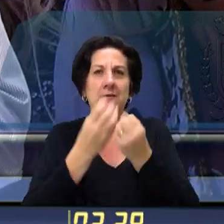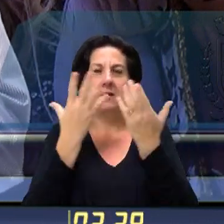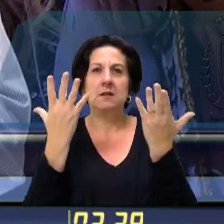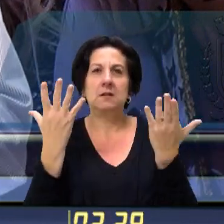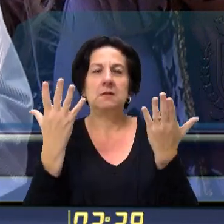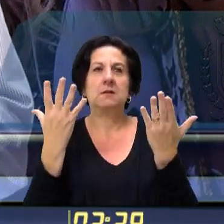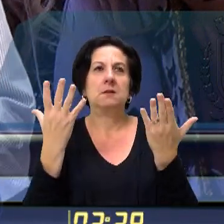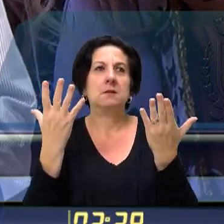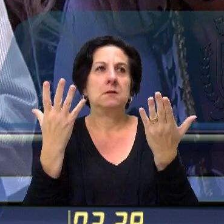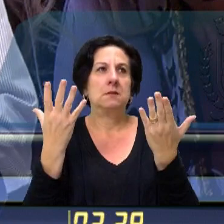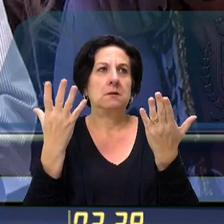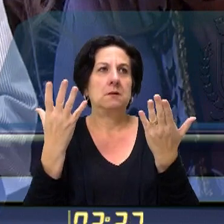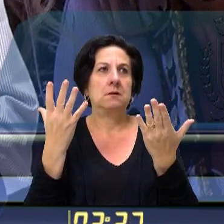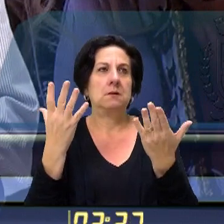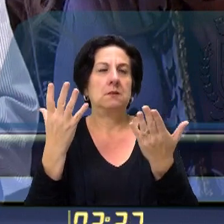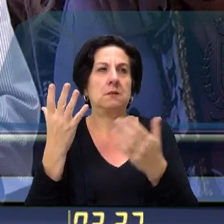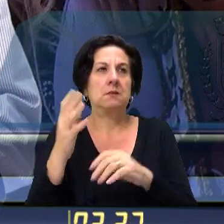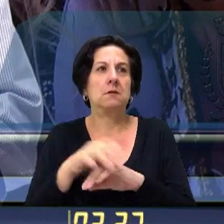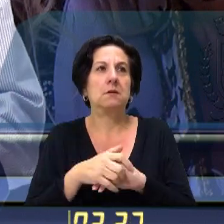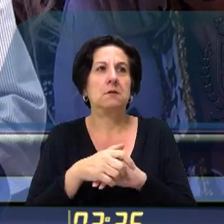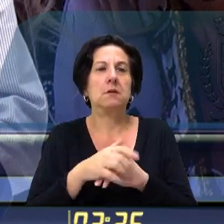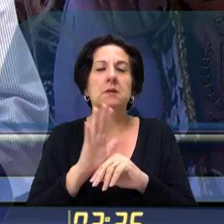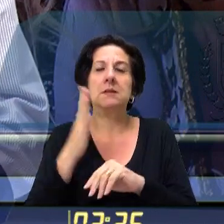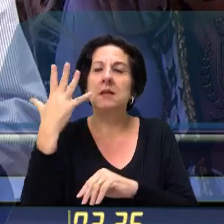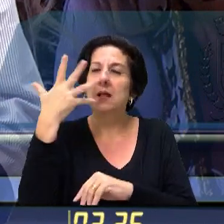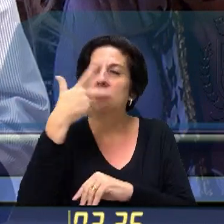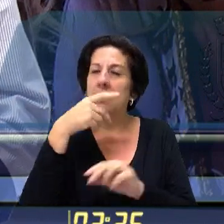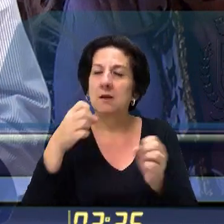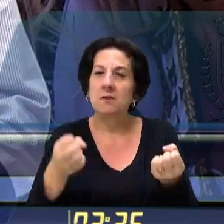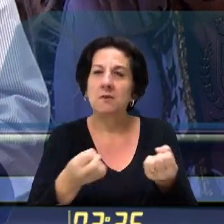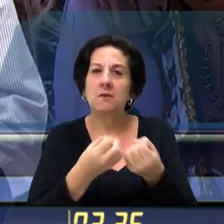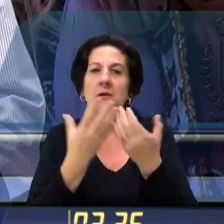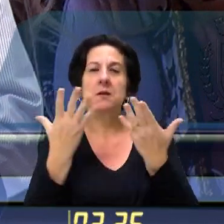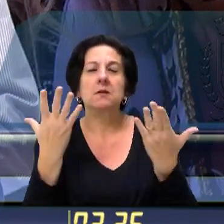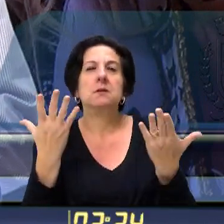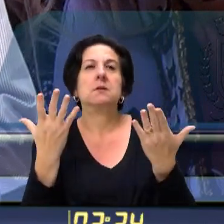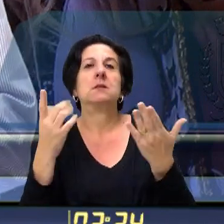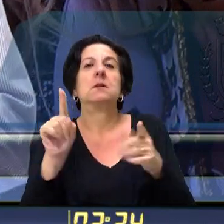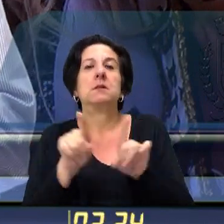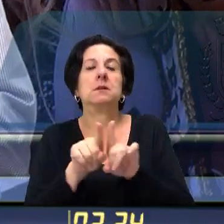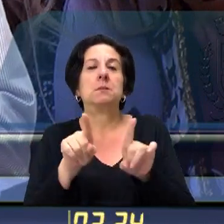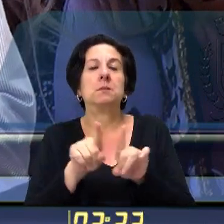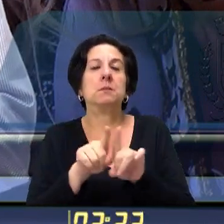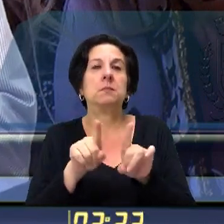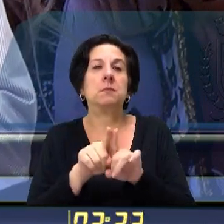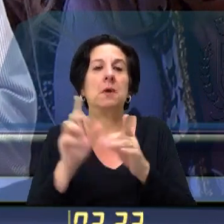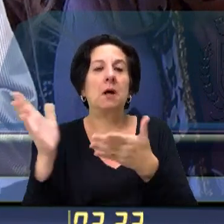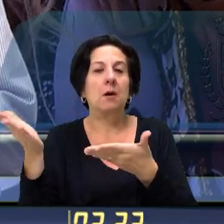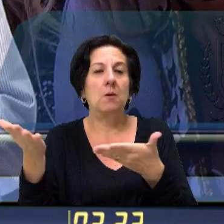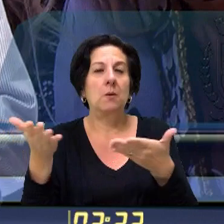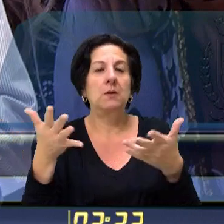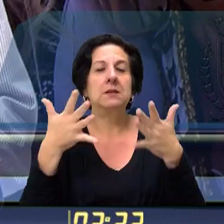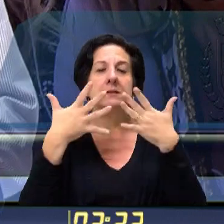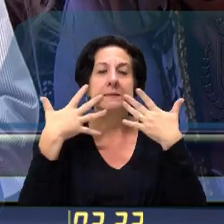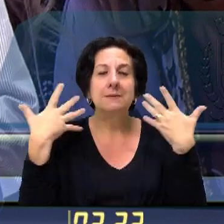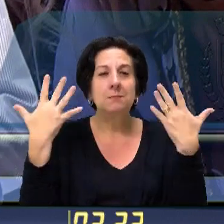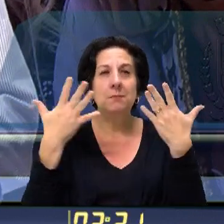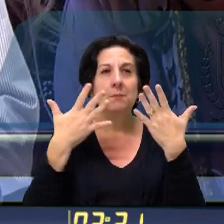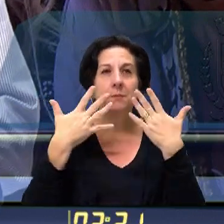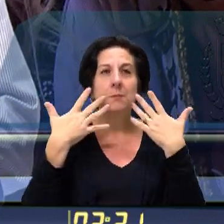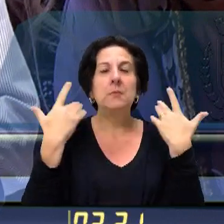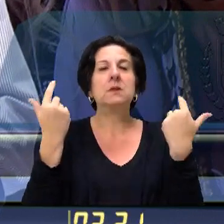pela eficiência na divulgação dessa linda festa e na acolhida e a simpatia emitida